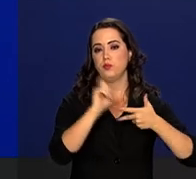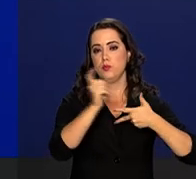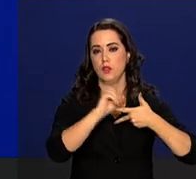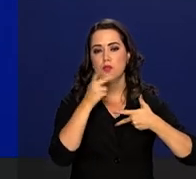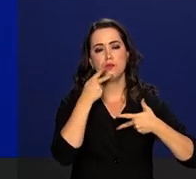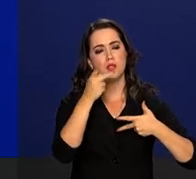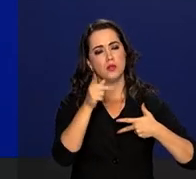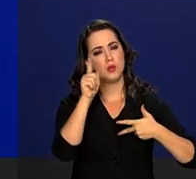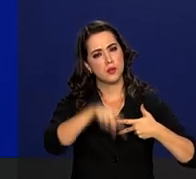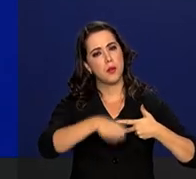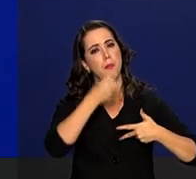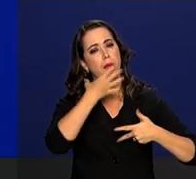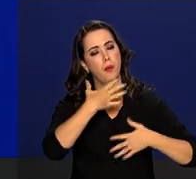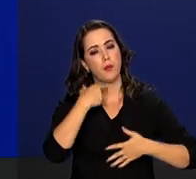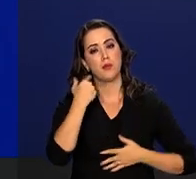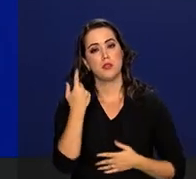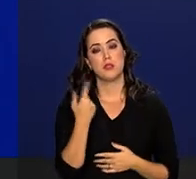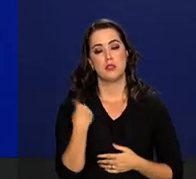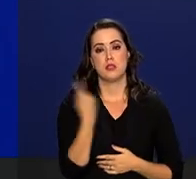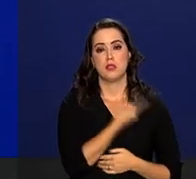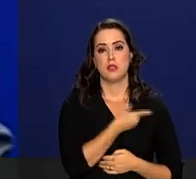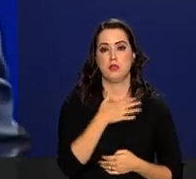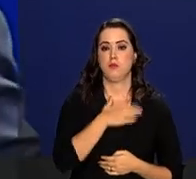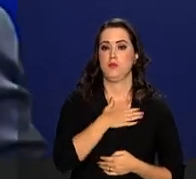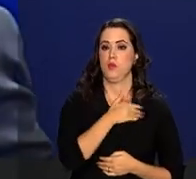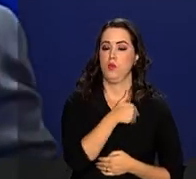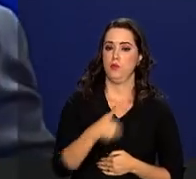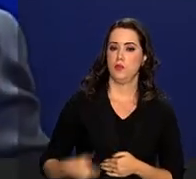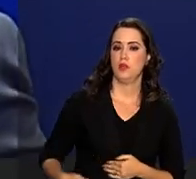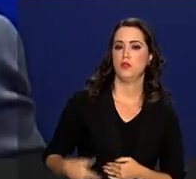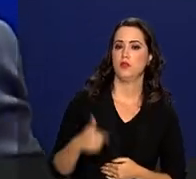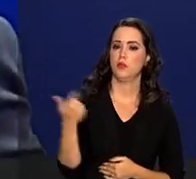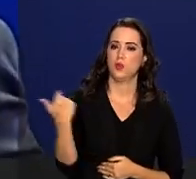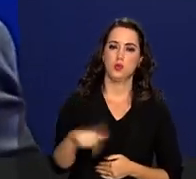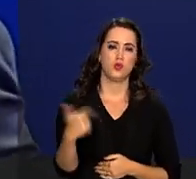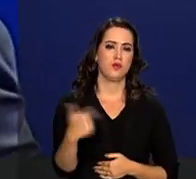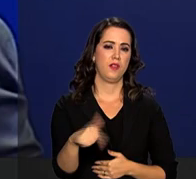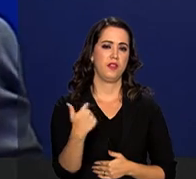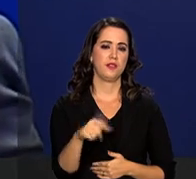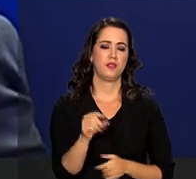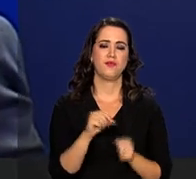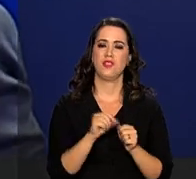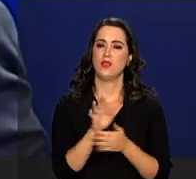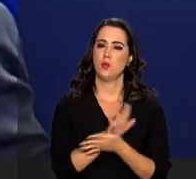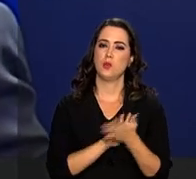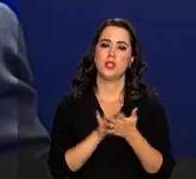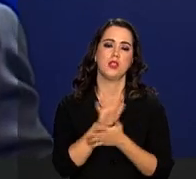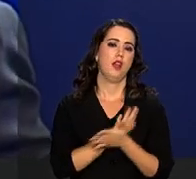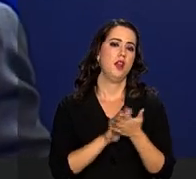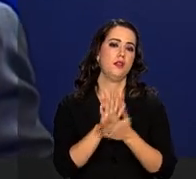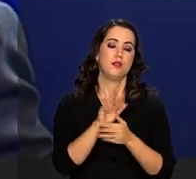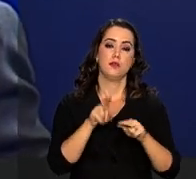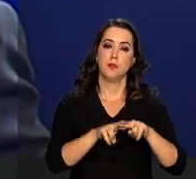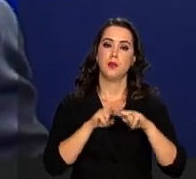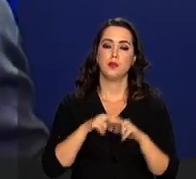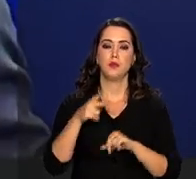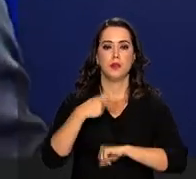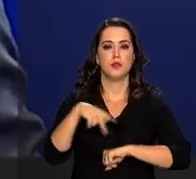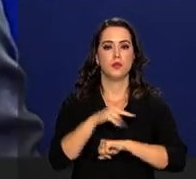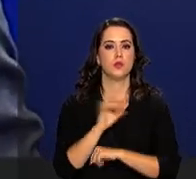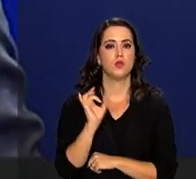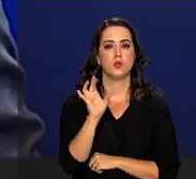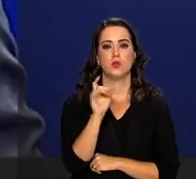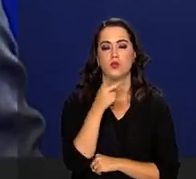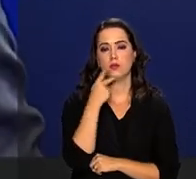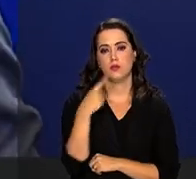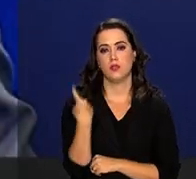pensei, interessante, se o meu governo não tivesse feito absolutamente nada pelo país, bastaria